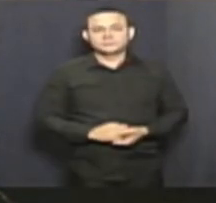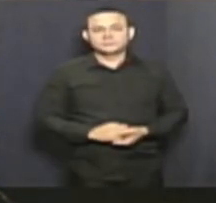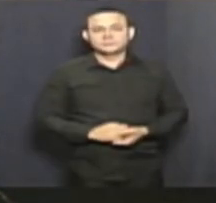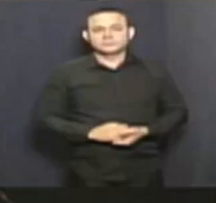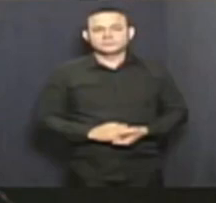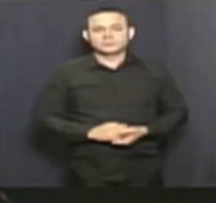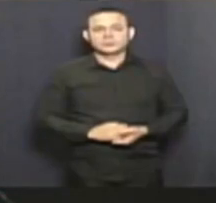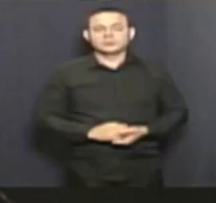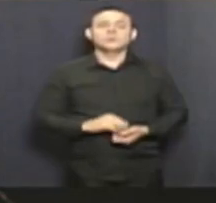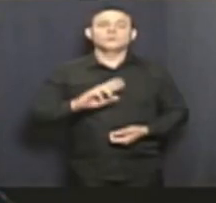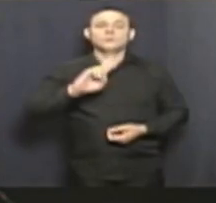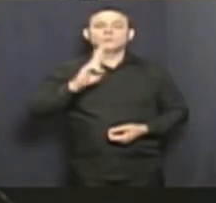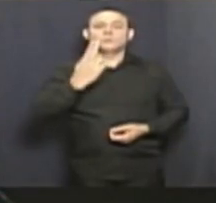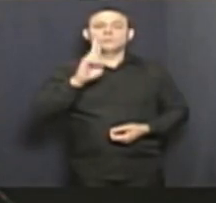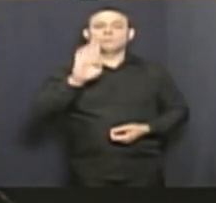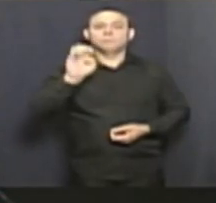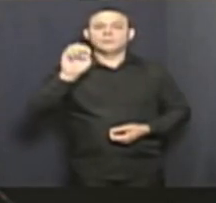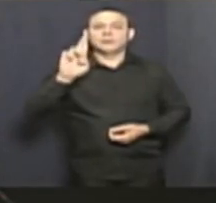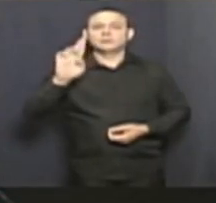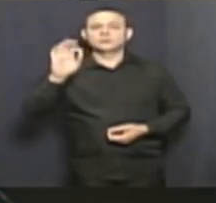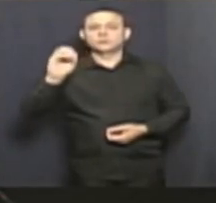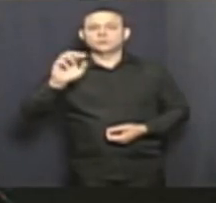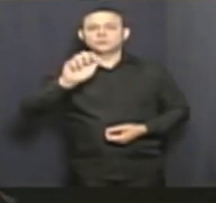roberto almada 12